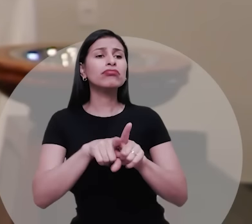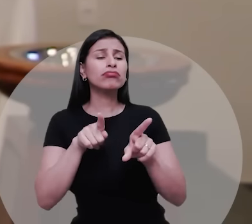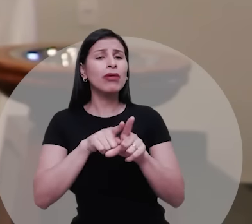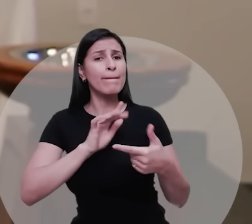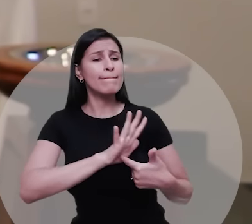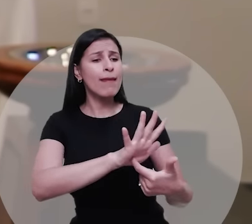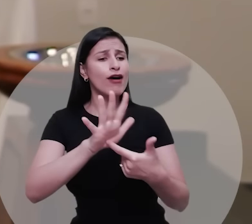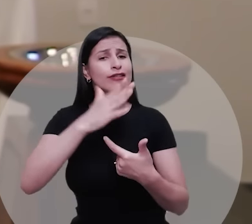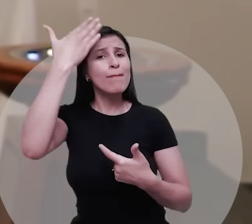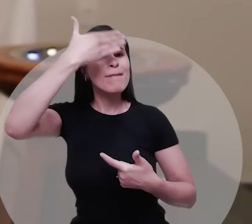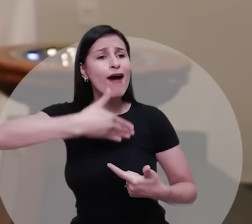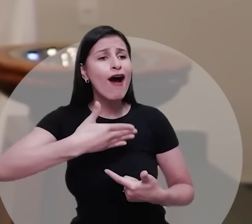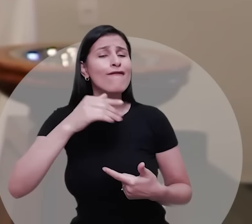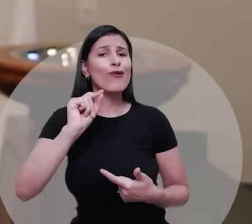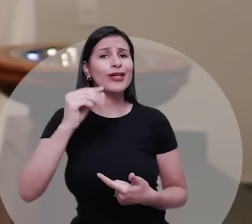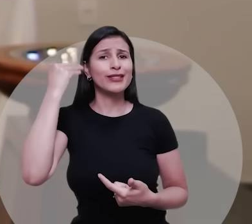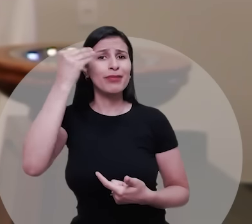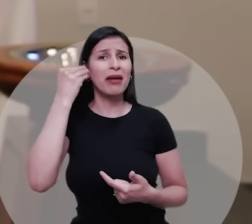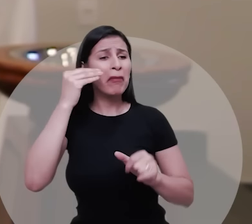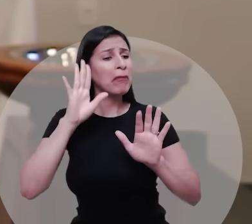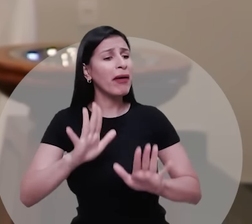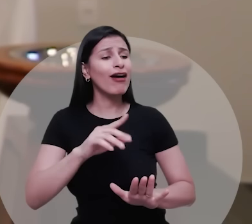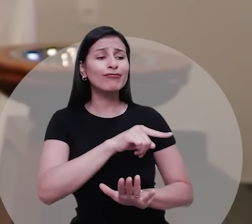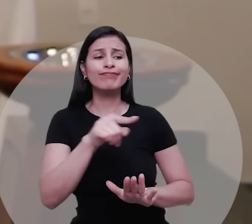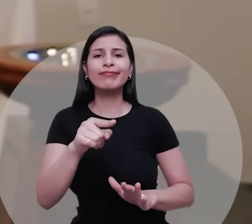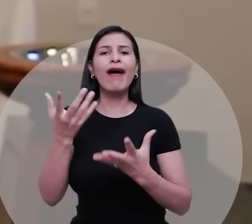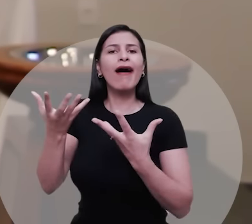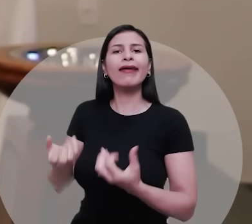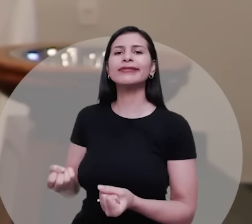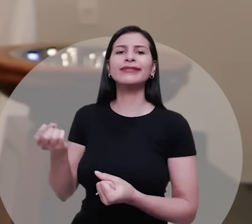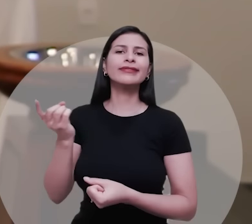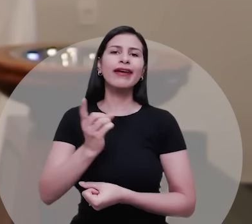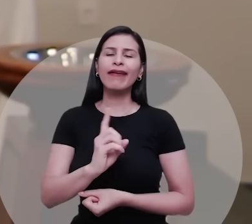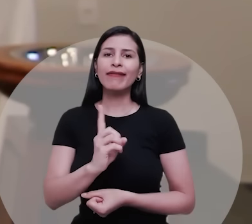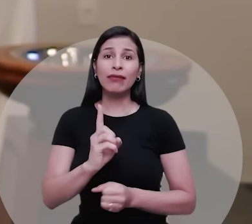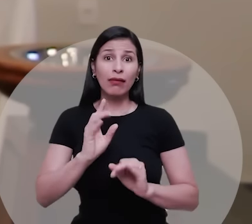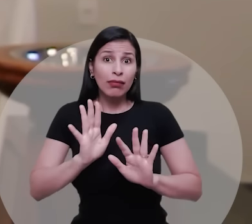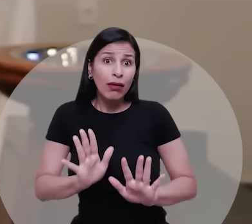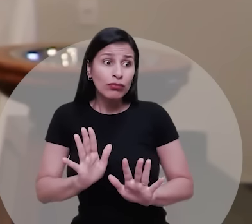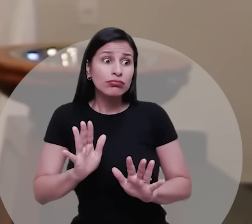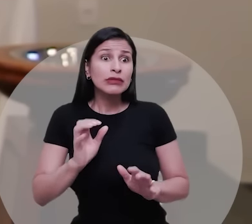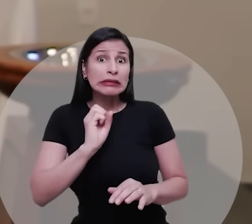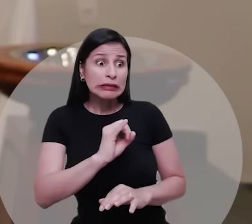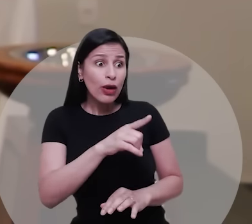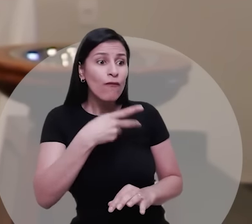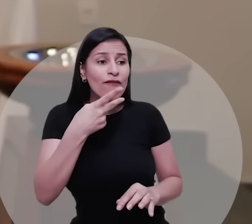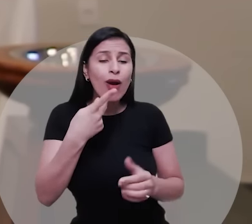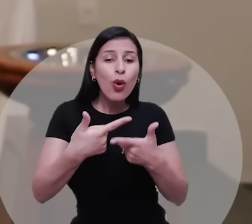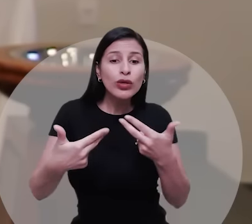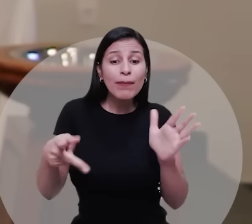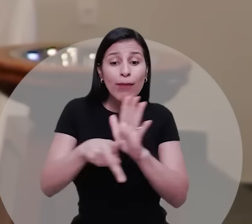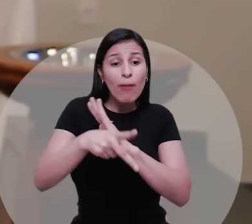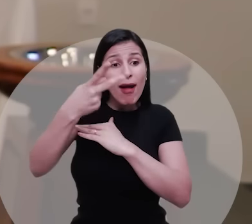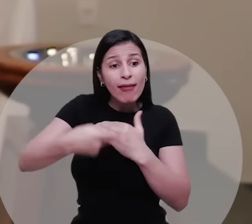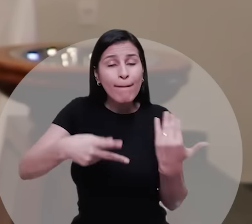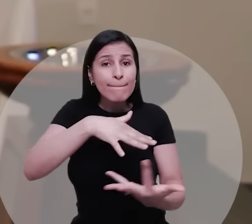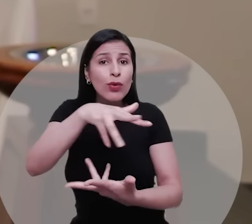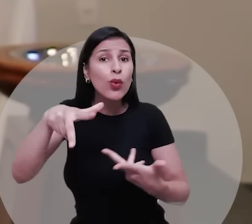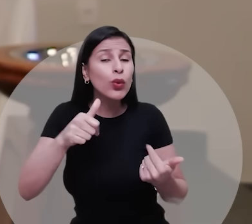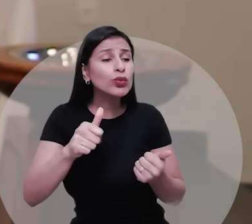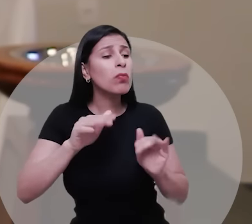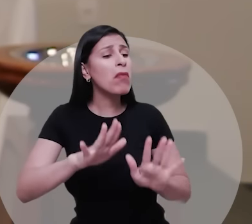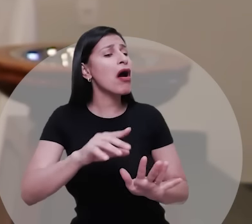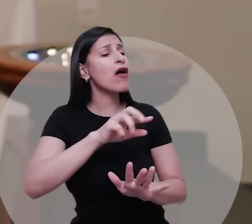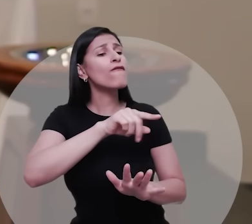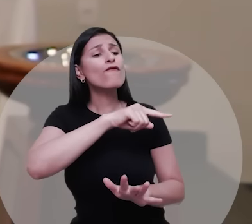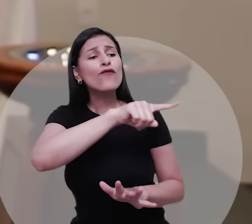não aceitam o nosso testemunho. Se vocês não creem quando falo sobre coisas terrenas, como crerão